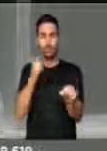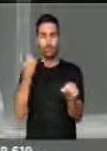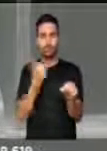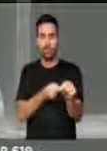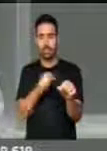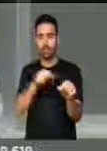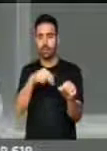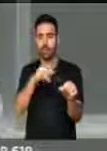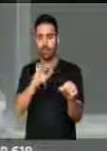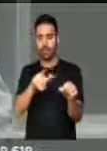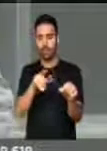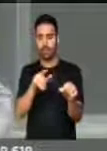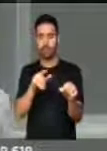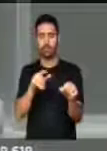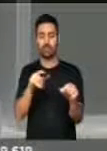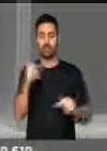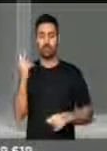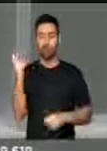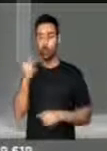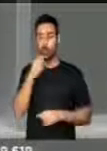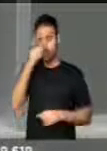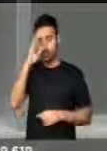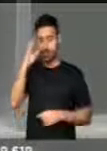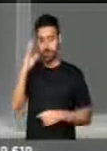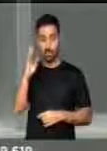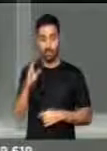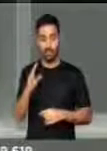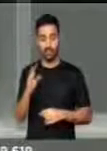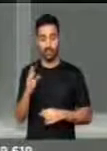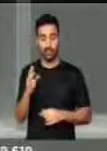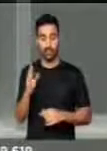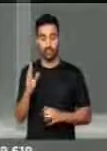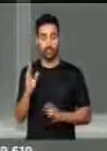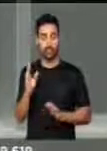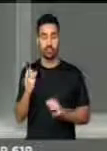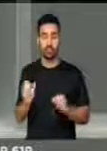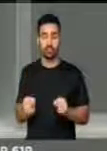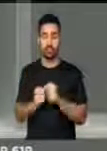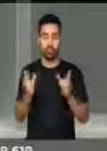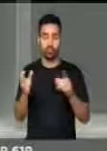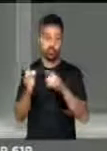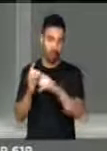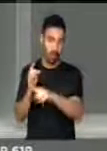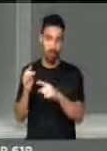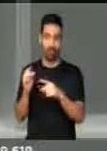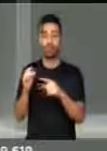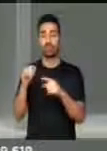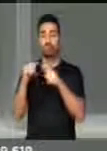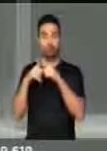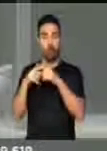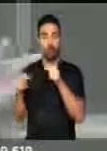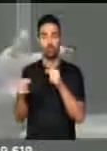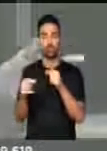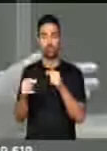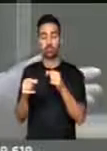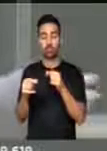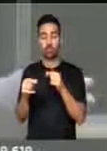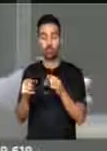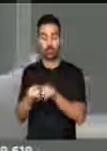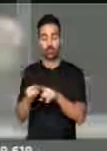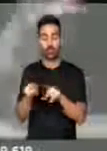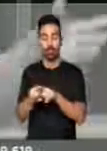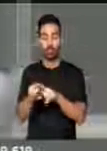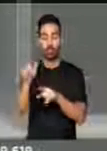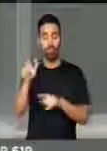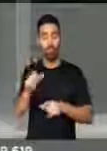Jimmy Carter, 2 militares que dispararam as bombas em Hiroshima e Nagasaki, que mais é jovem do